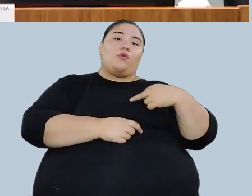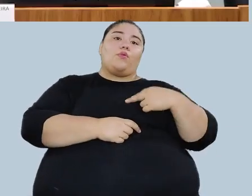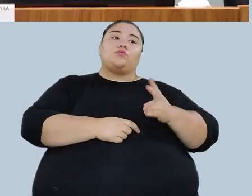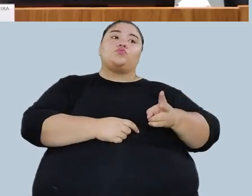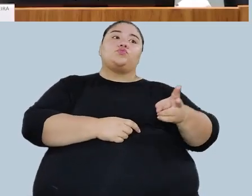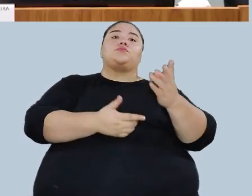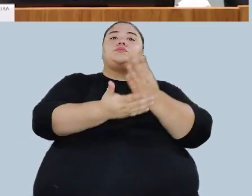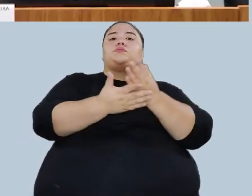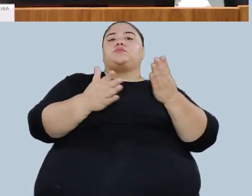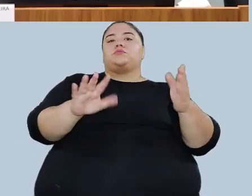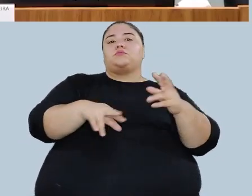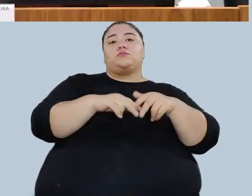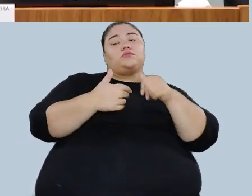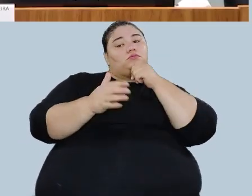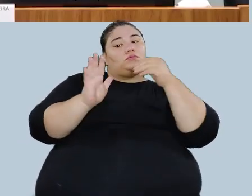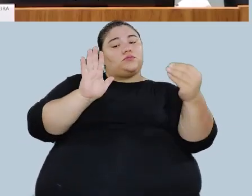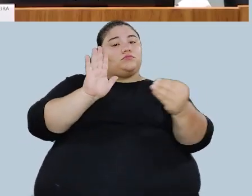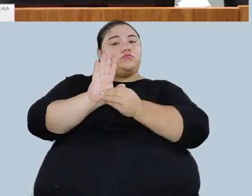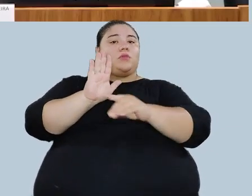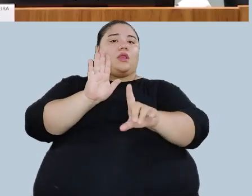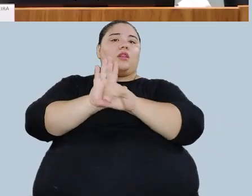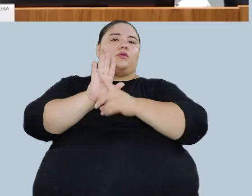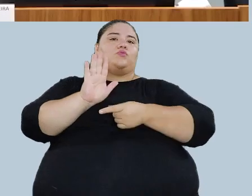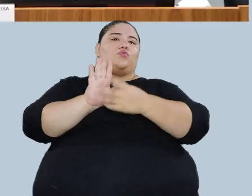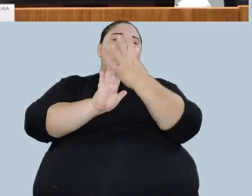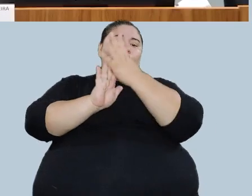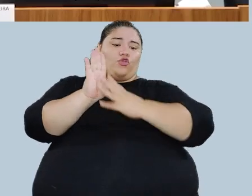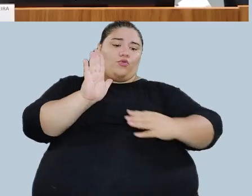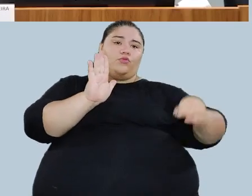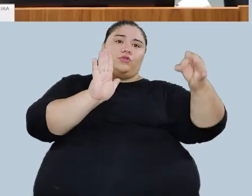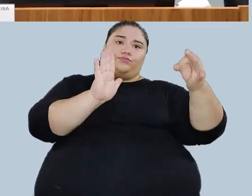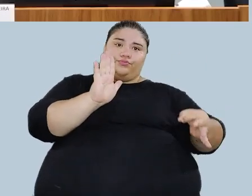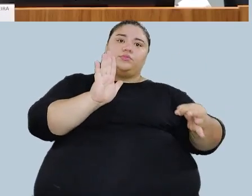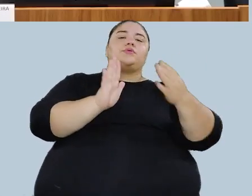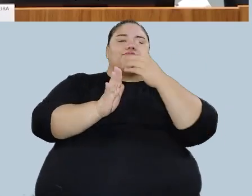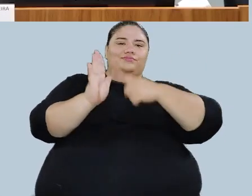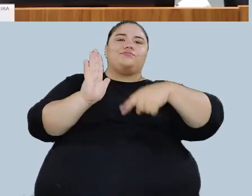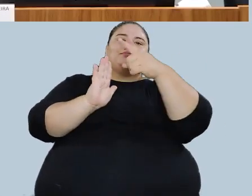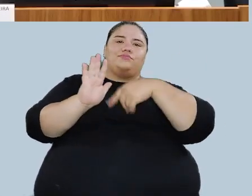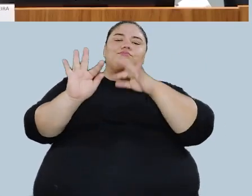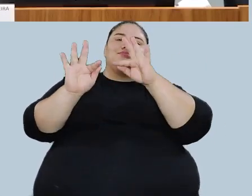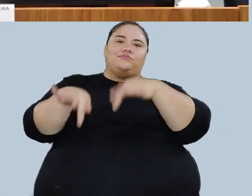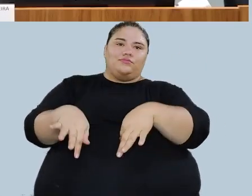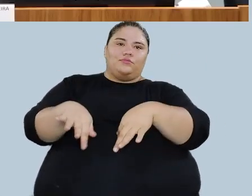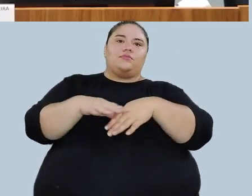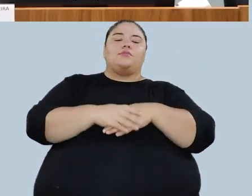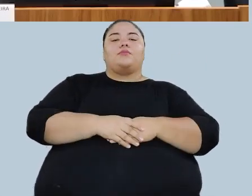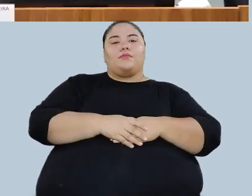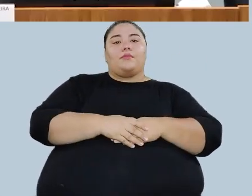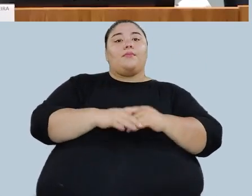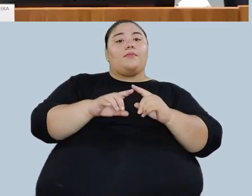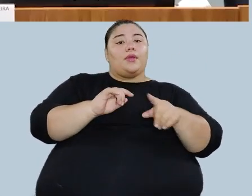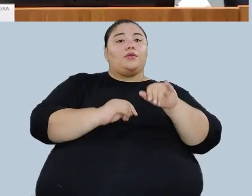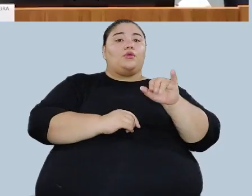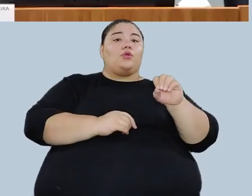desse enquanto não entrar em vigor de forma definitiva todo esse modelo. Mas certamente, ao entrar em vigor integralmente esse modelo,